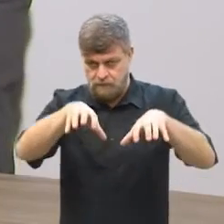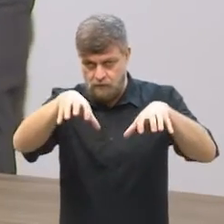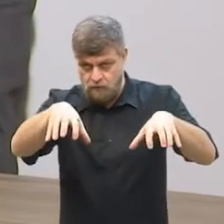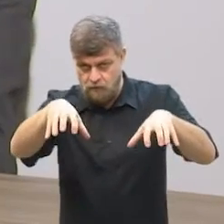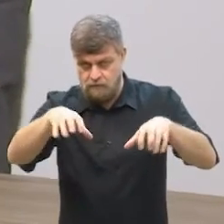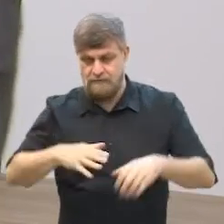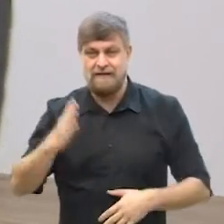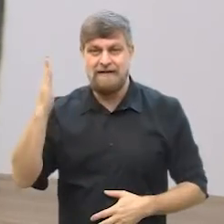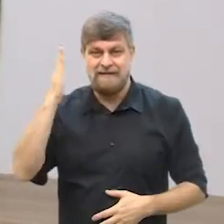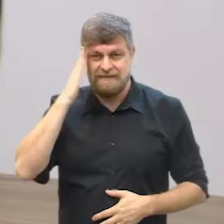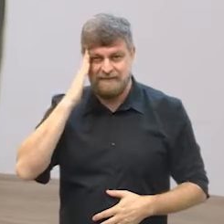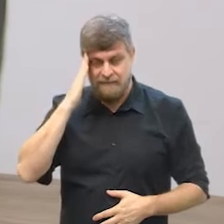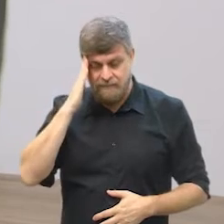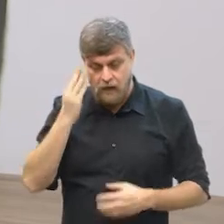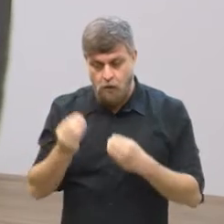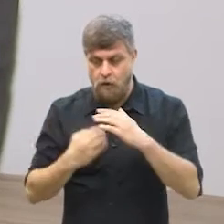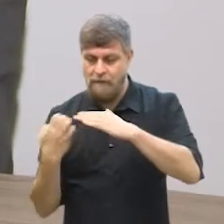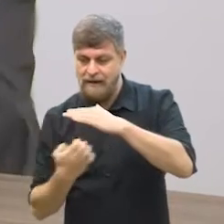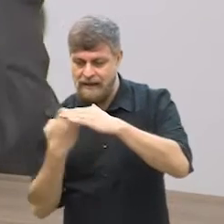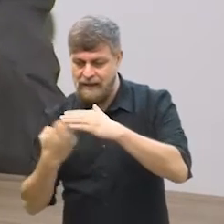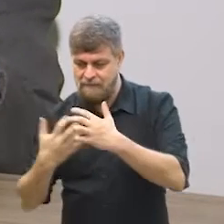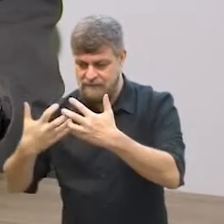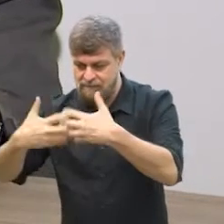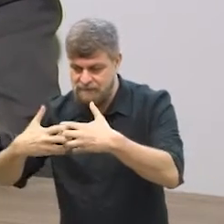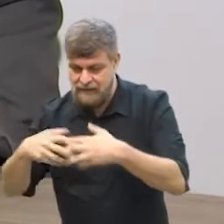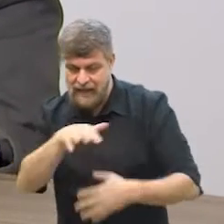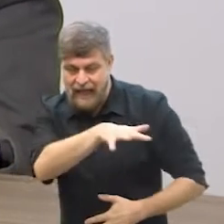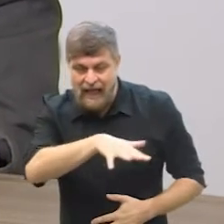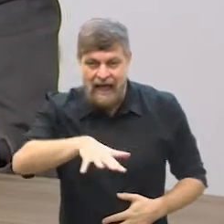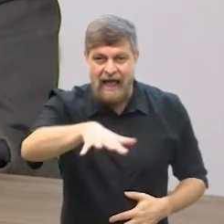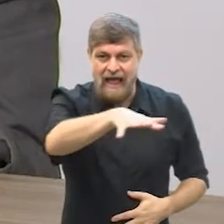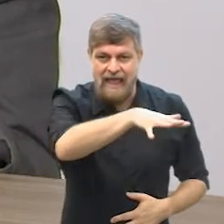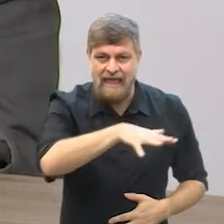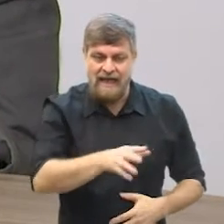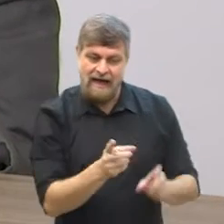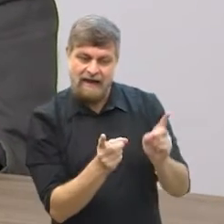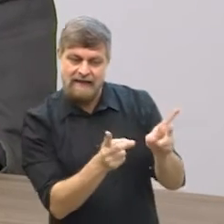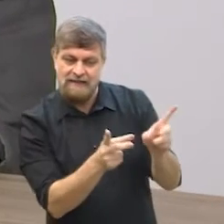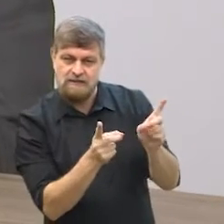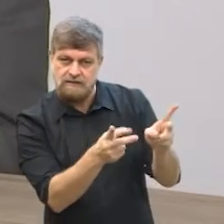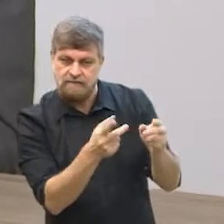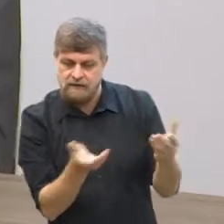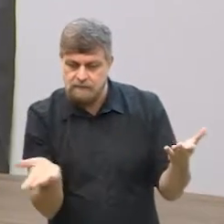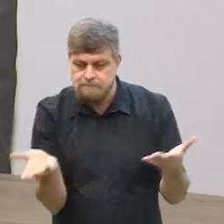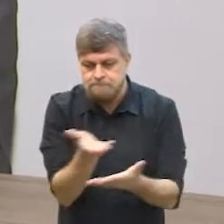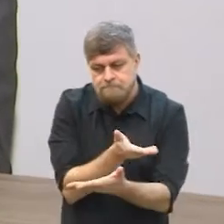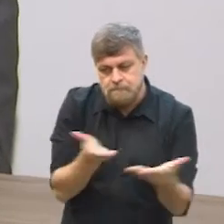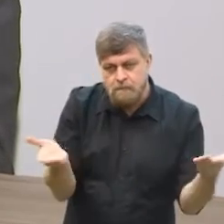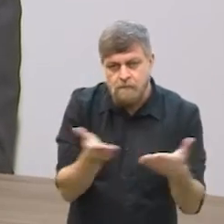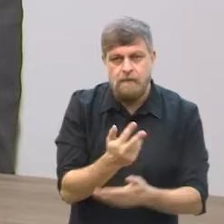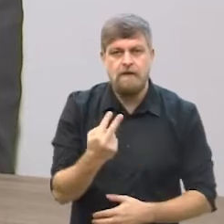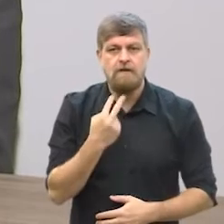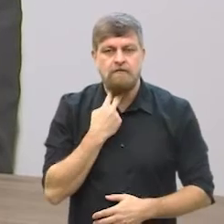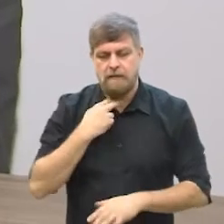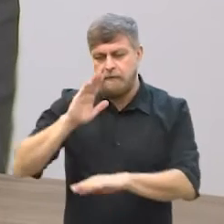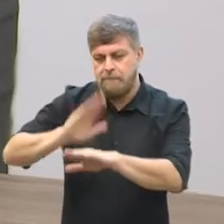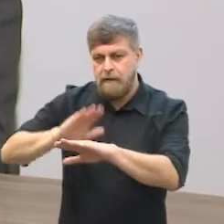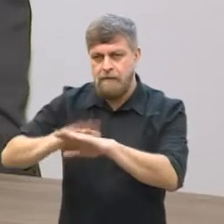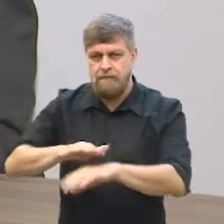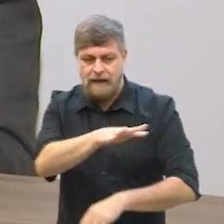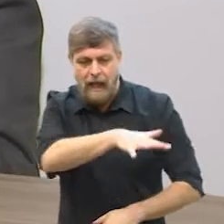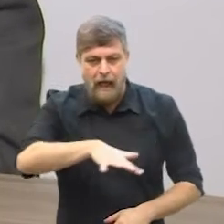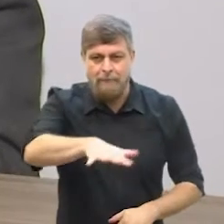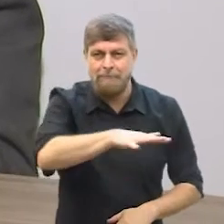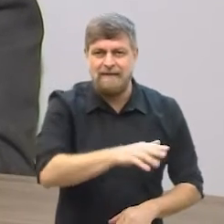2 primeiros grupos, que é qual é a sua situação interna e qual é a situação do mercado onde você encontra-se. Porque não adianta você fazer nada também